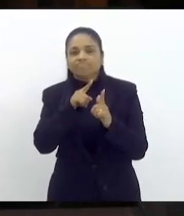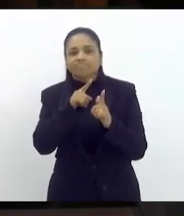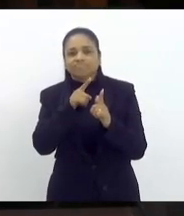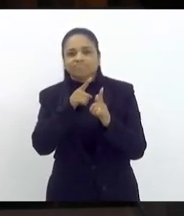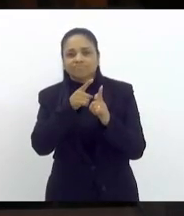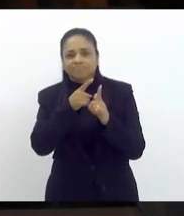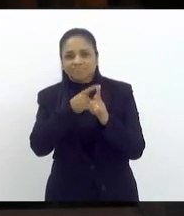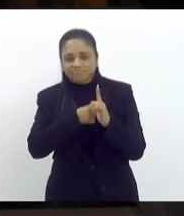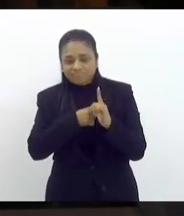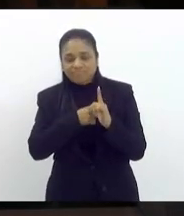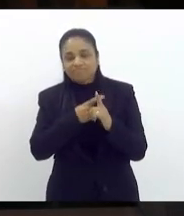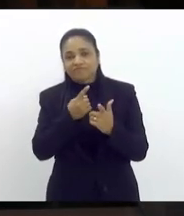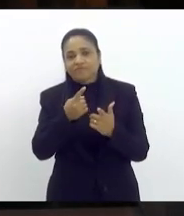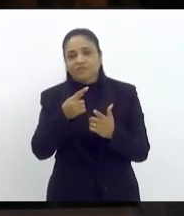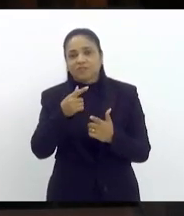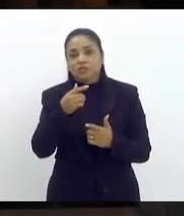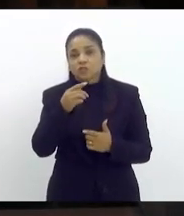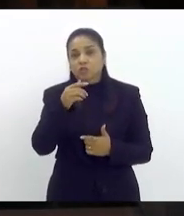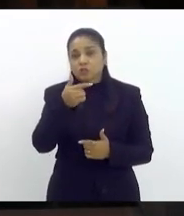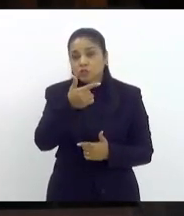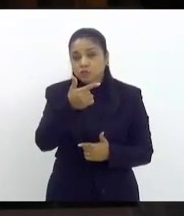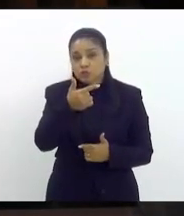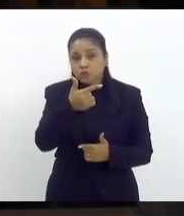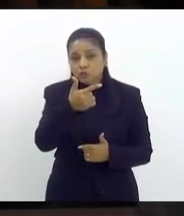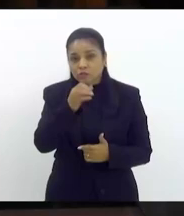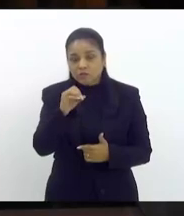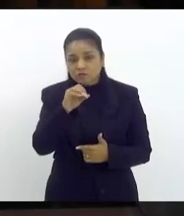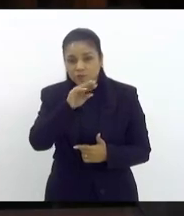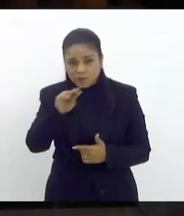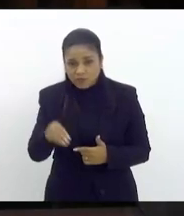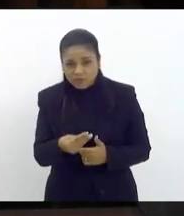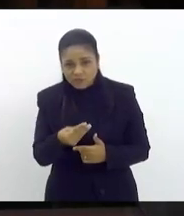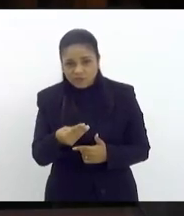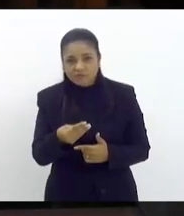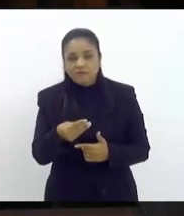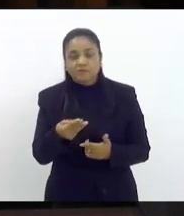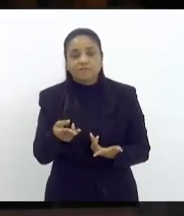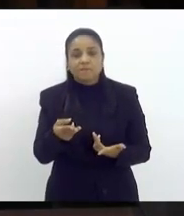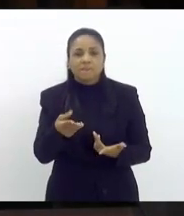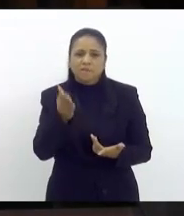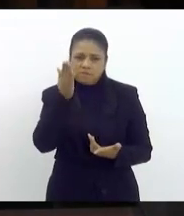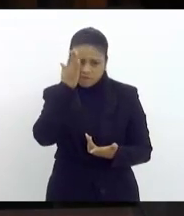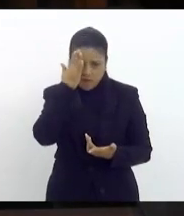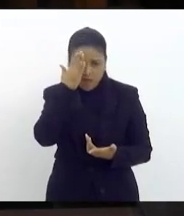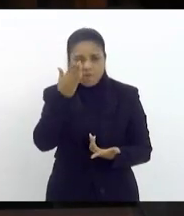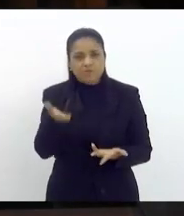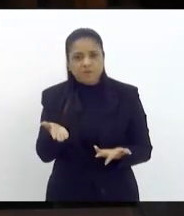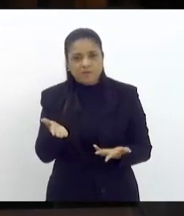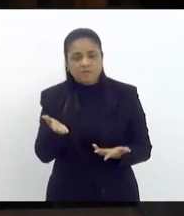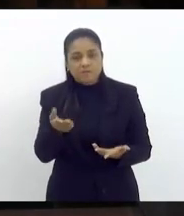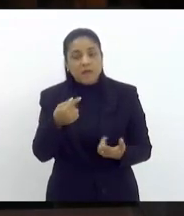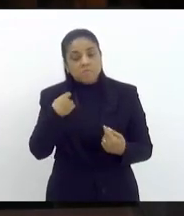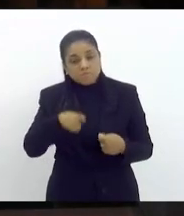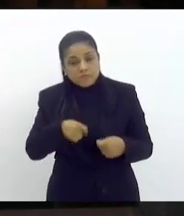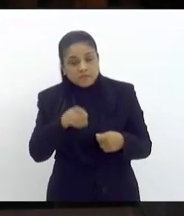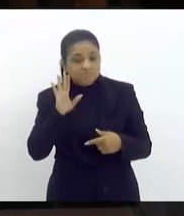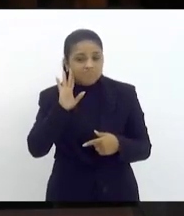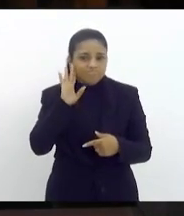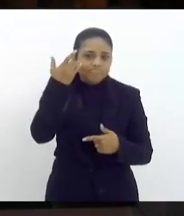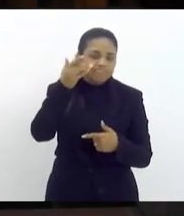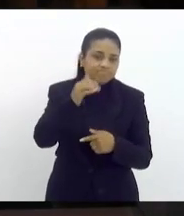a gente está vendo a peça orçamentária todo mundo sabe agora temos que construir caminho para sair dessa crise